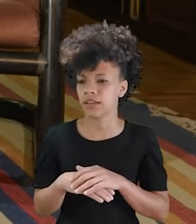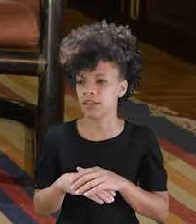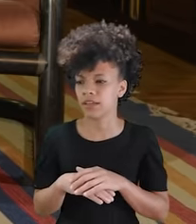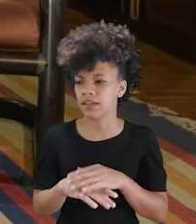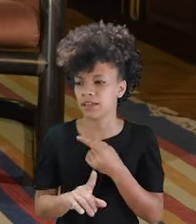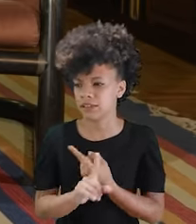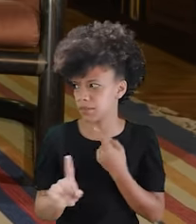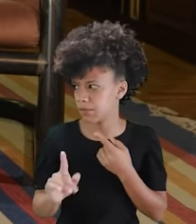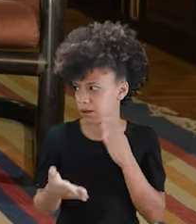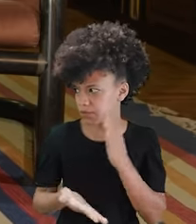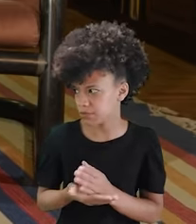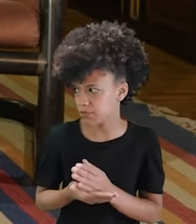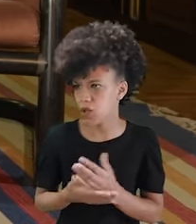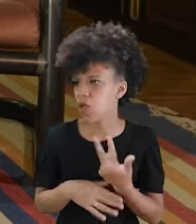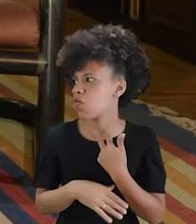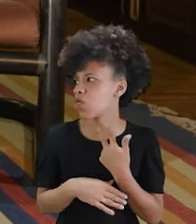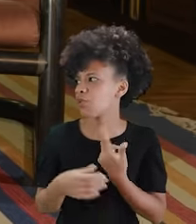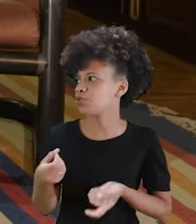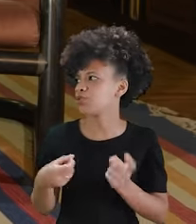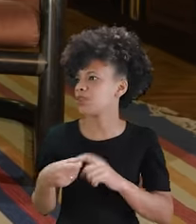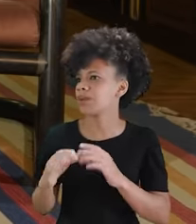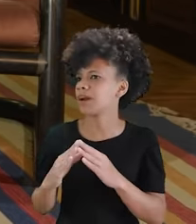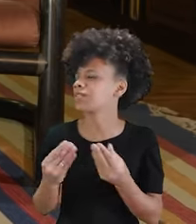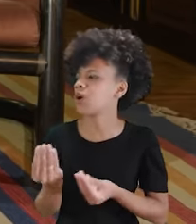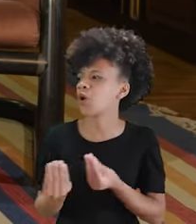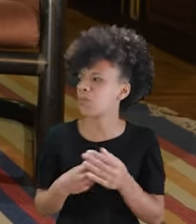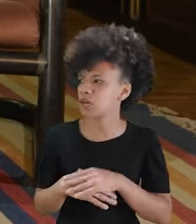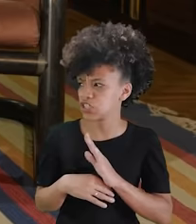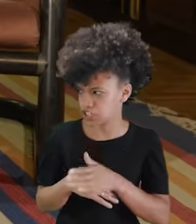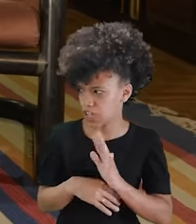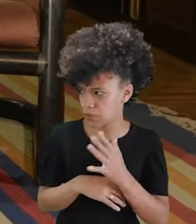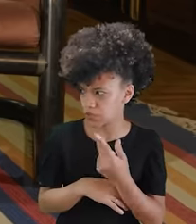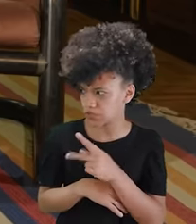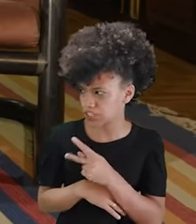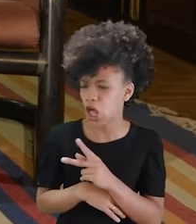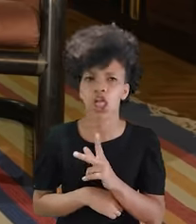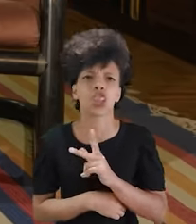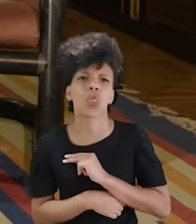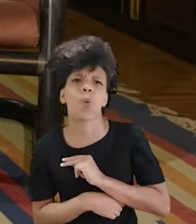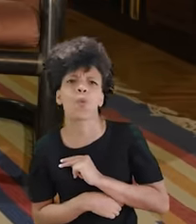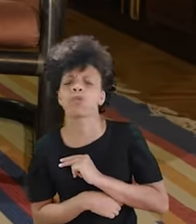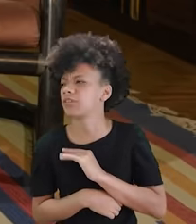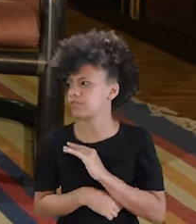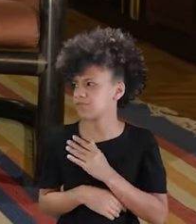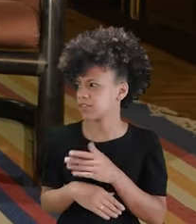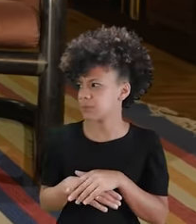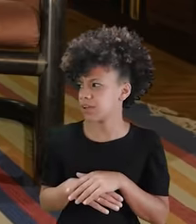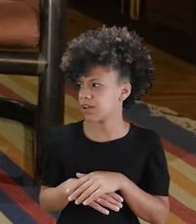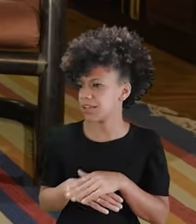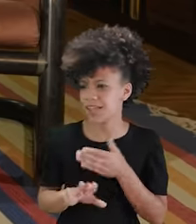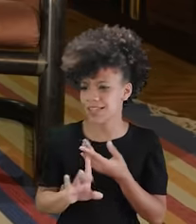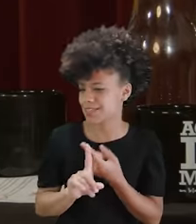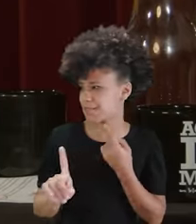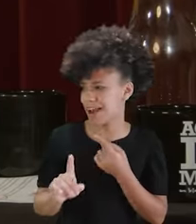se você separa no meio desse período você não pode voltar para casa como é que funciona isso aconteceu caso que você conviveu do